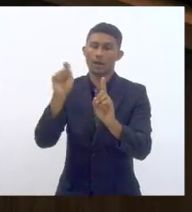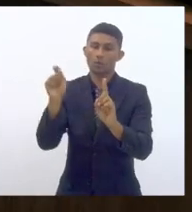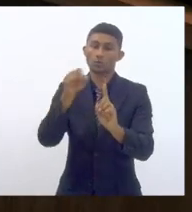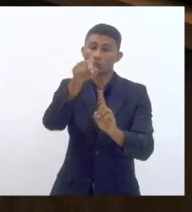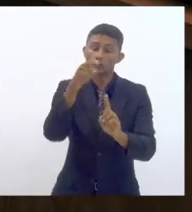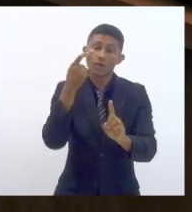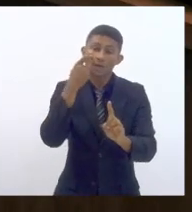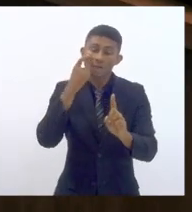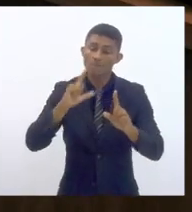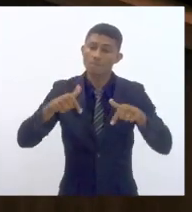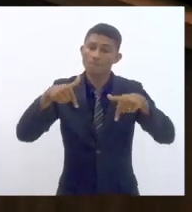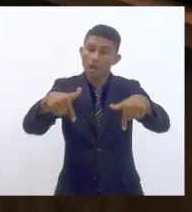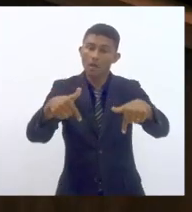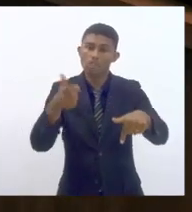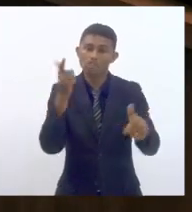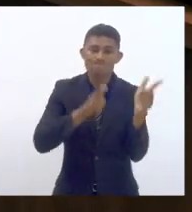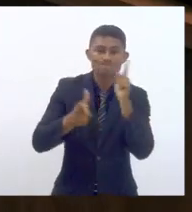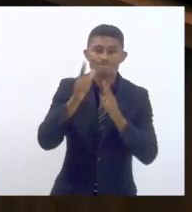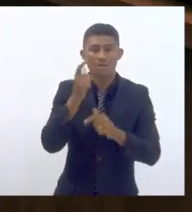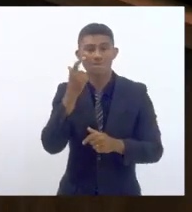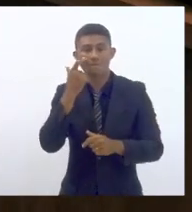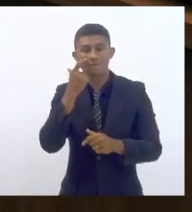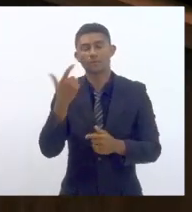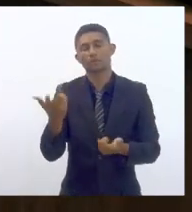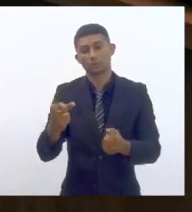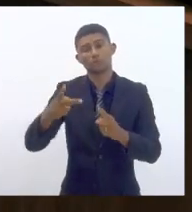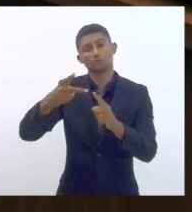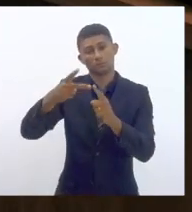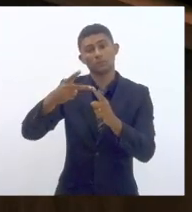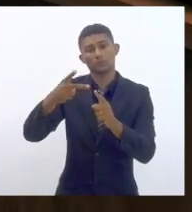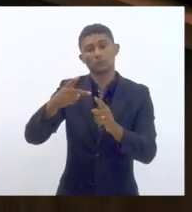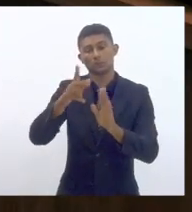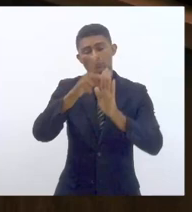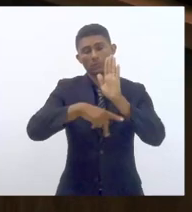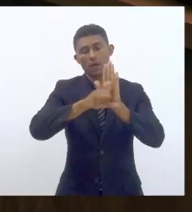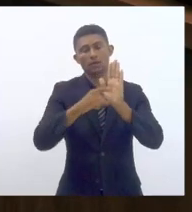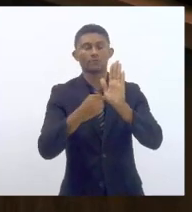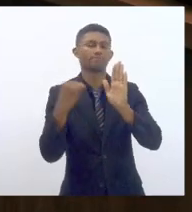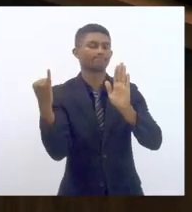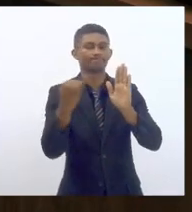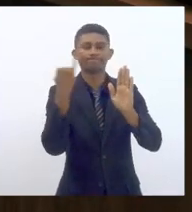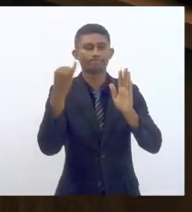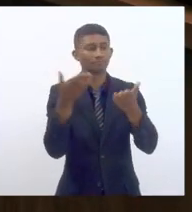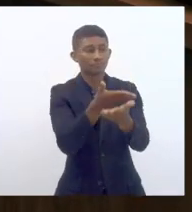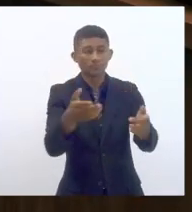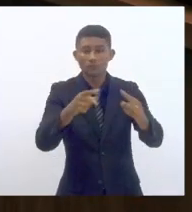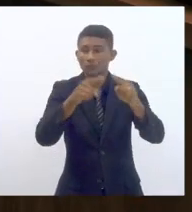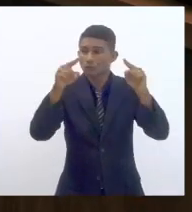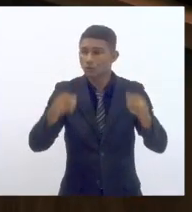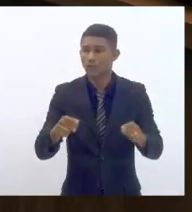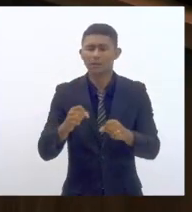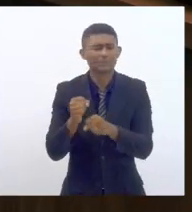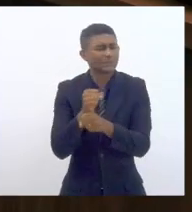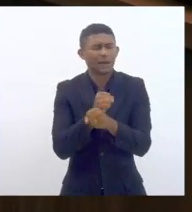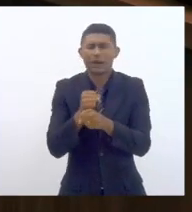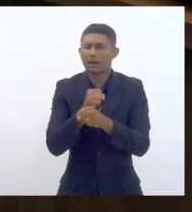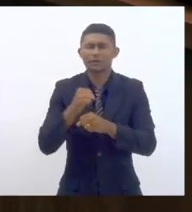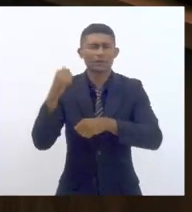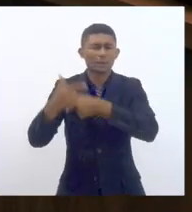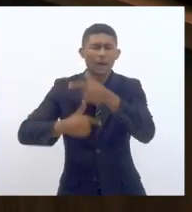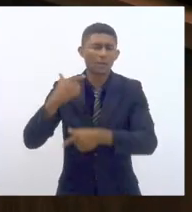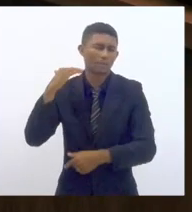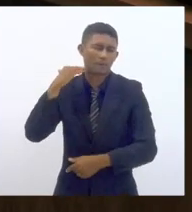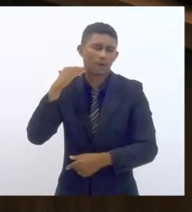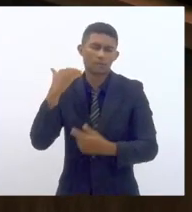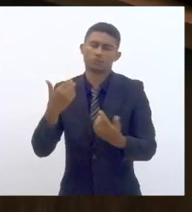manobra para nos dar um retorno, que é muito importante, é um projeto que faz justiça com servidores e servidoras que trabalharam décadas no extinto Banerj. Portanto,